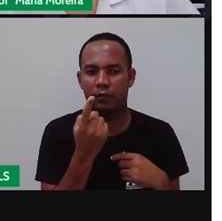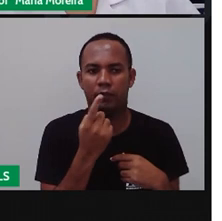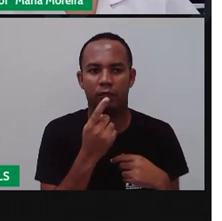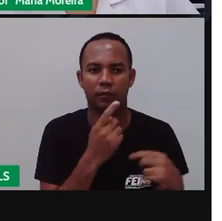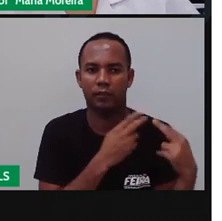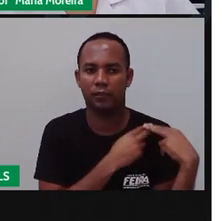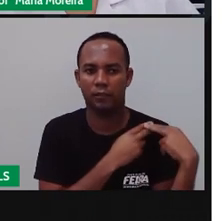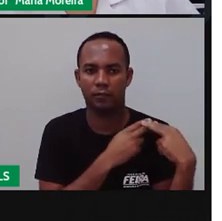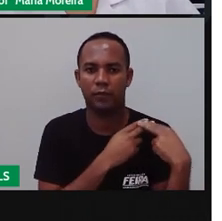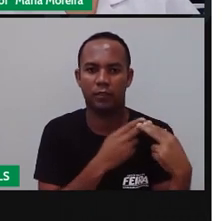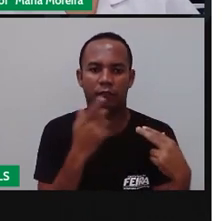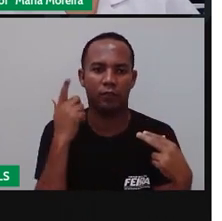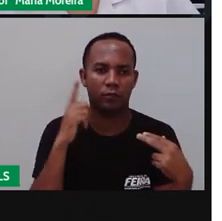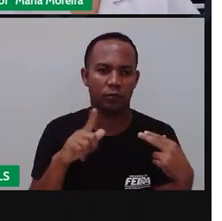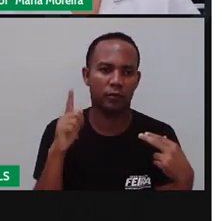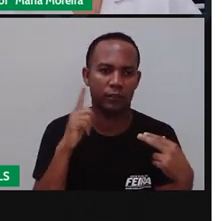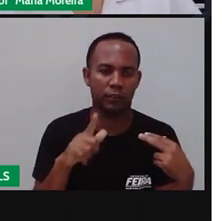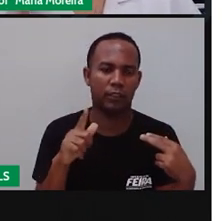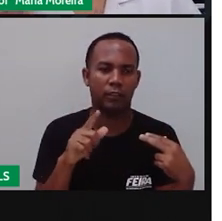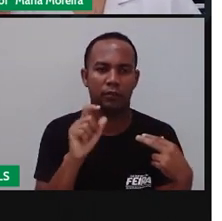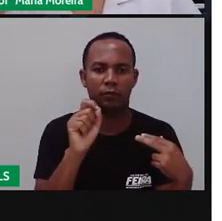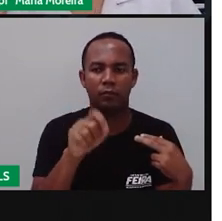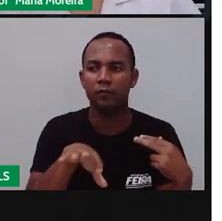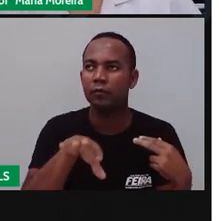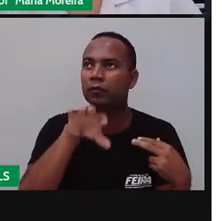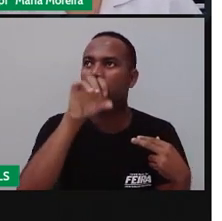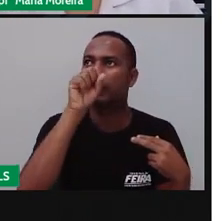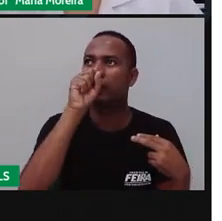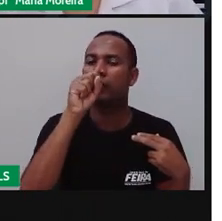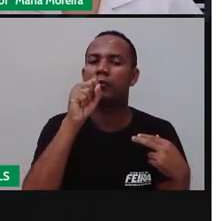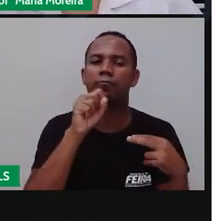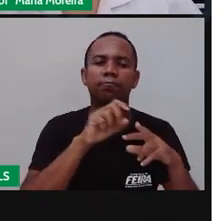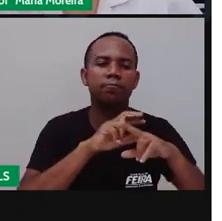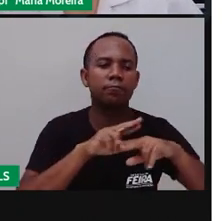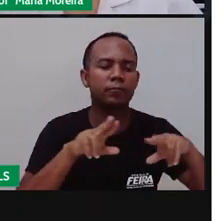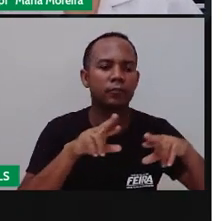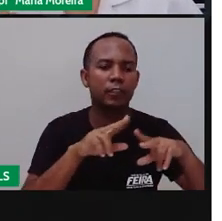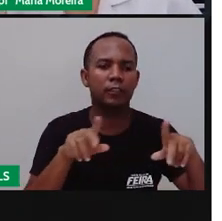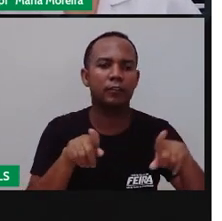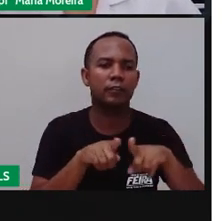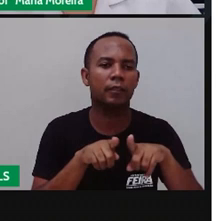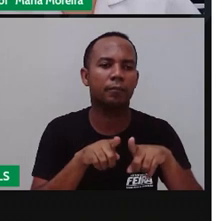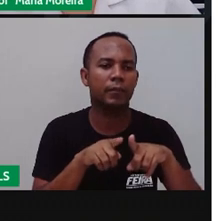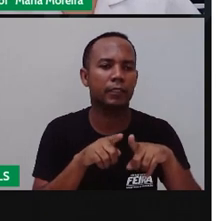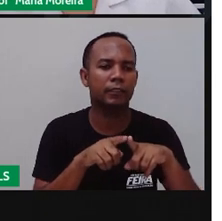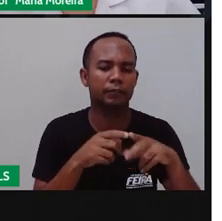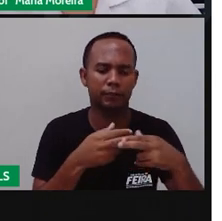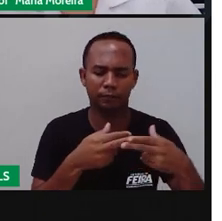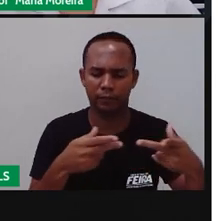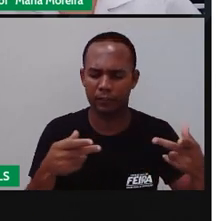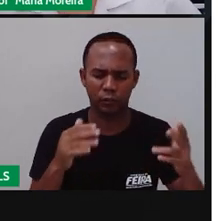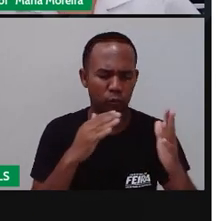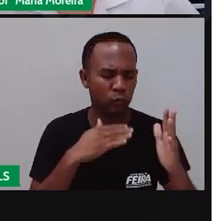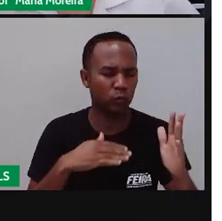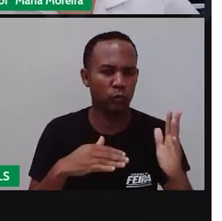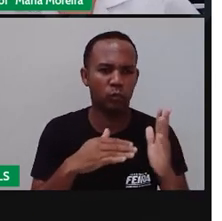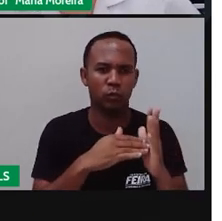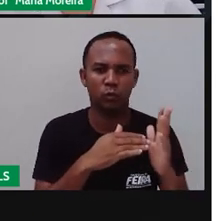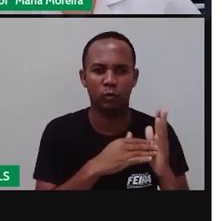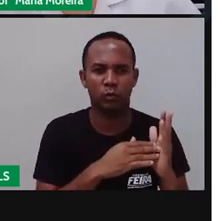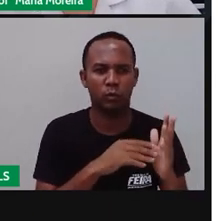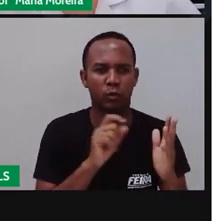nariz. Ele consegue captar o cheiro dos alimentos, não é isso? Da natureza e de tudo mais por meio